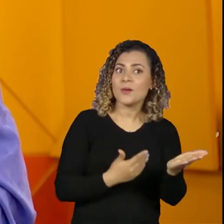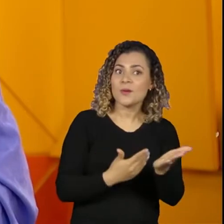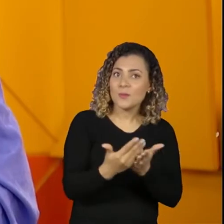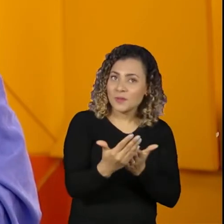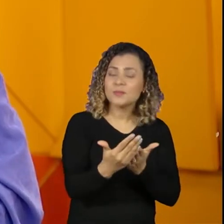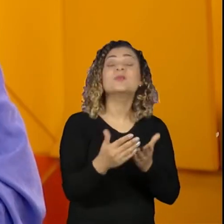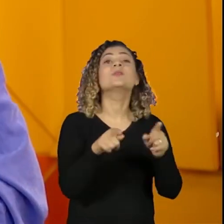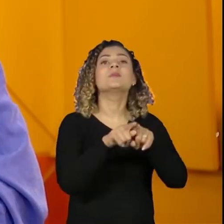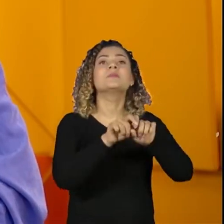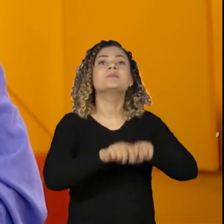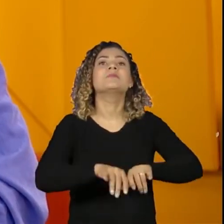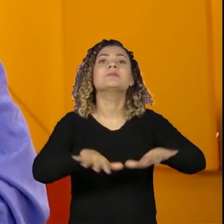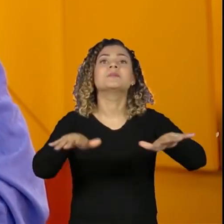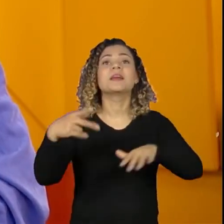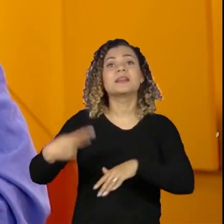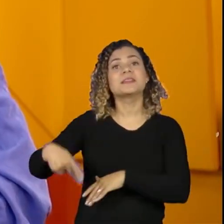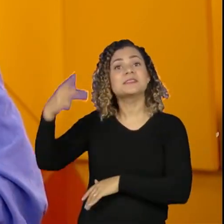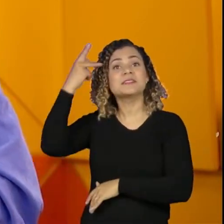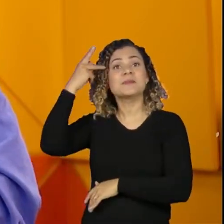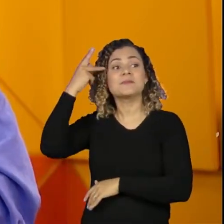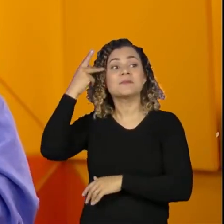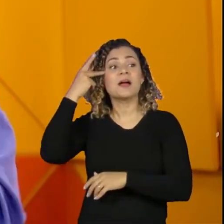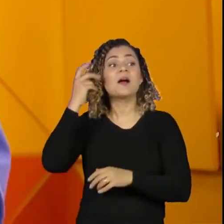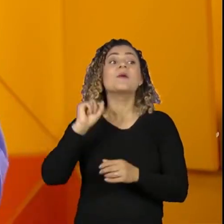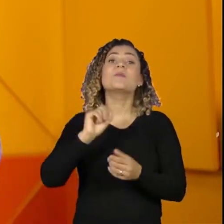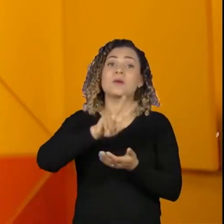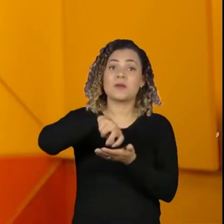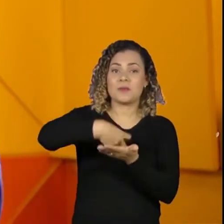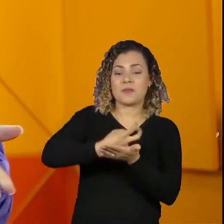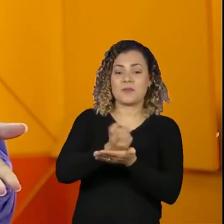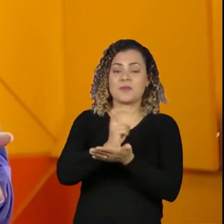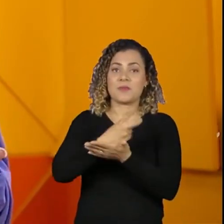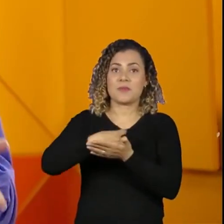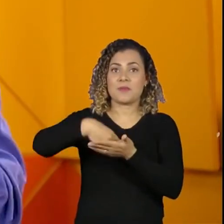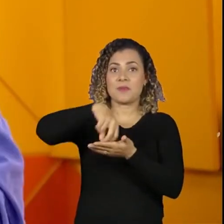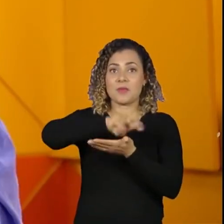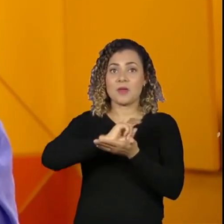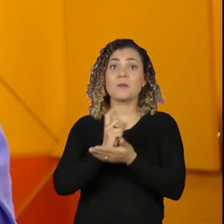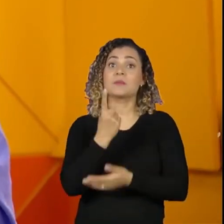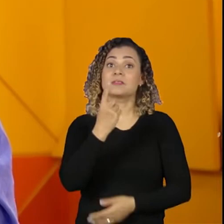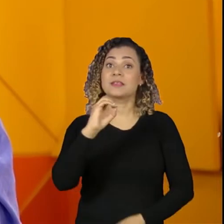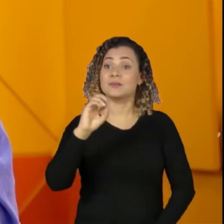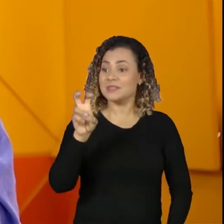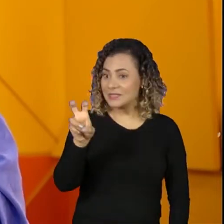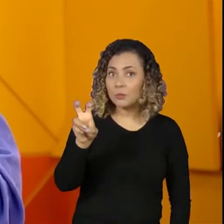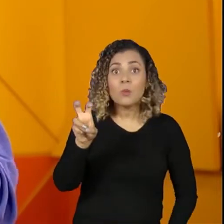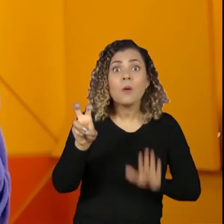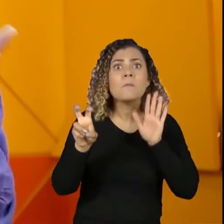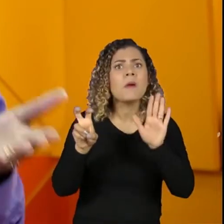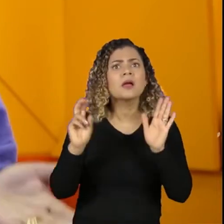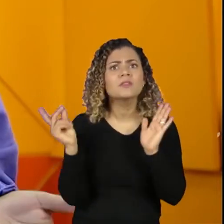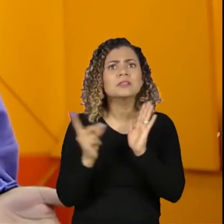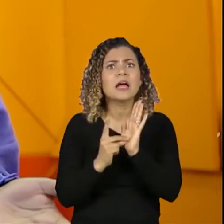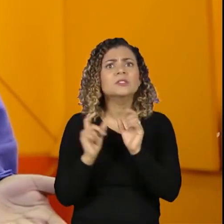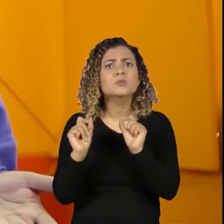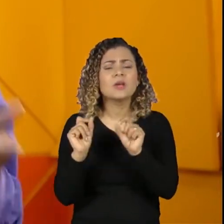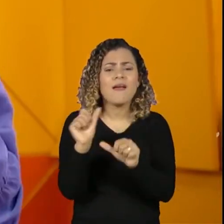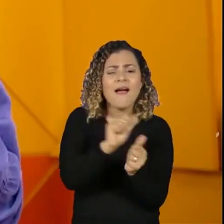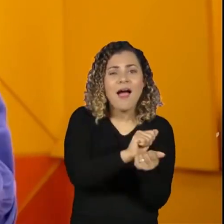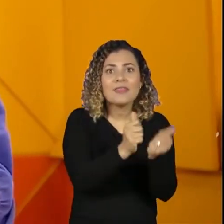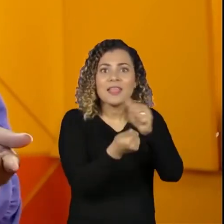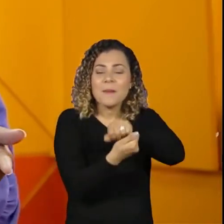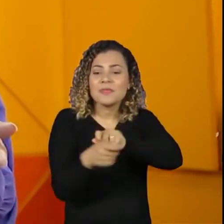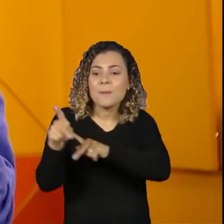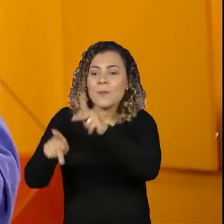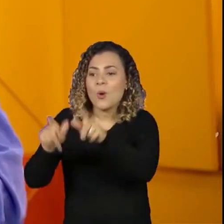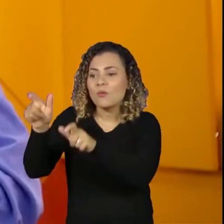105 FM de Jundiaí começou como uma rádio sertaneja. Depois passou para o samba. Mas só na década de 90 que ela teve um boom, porque